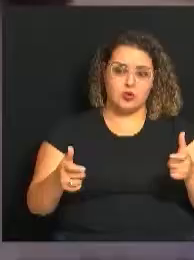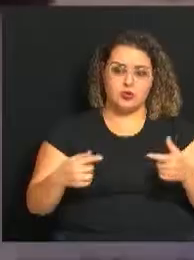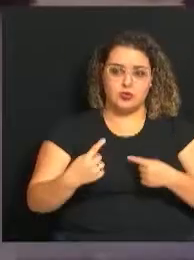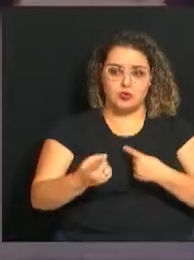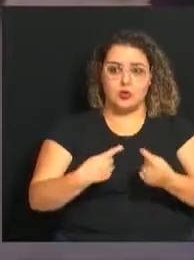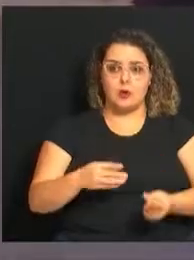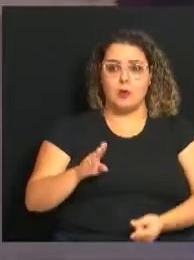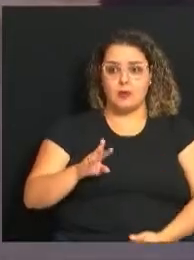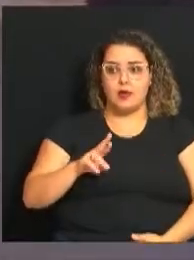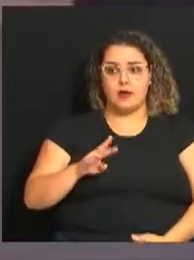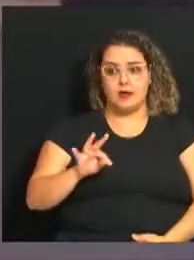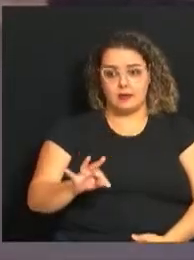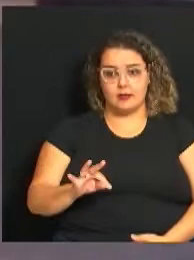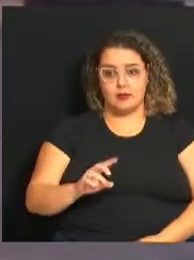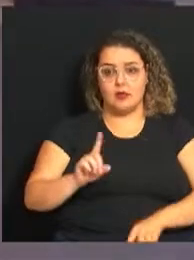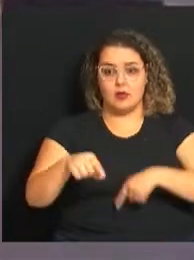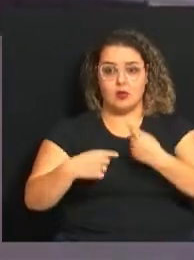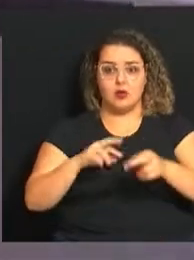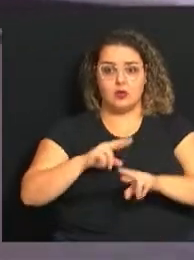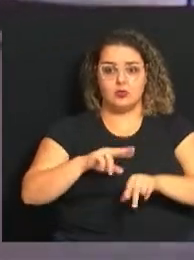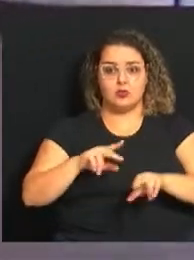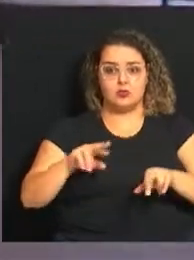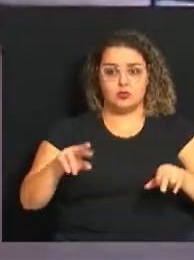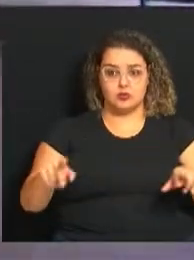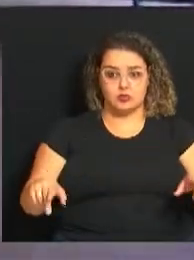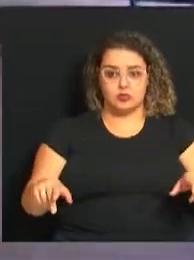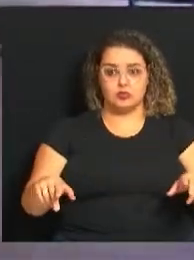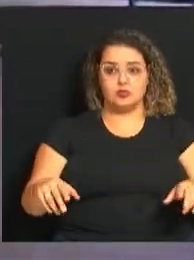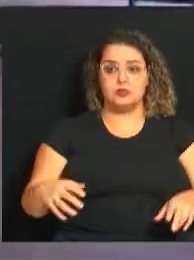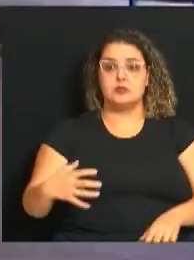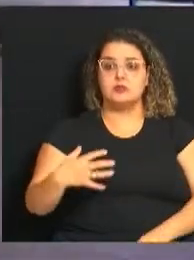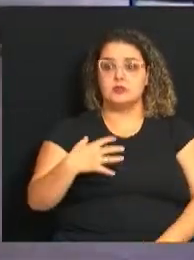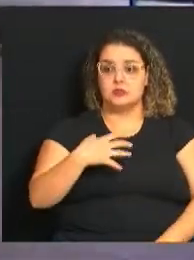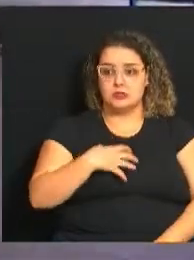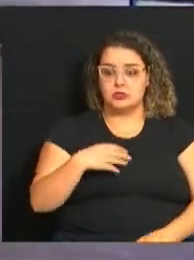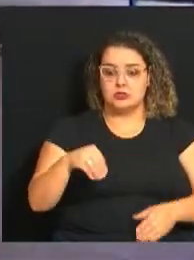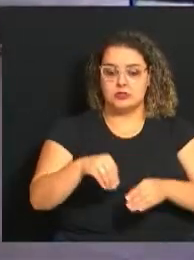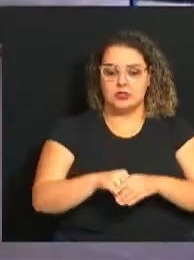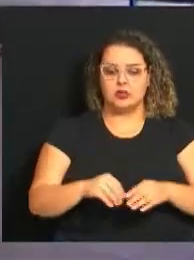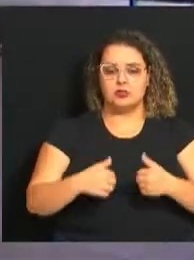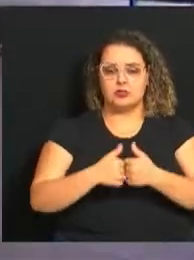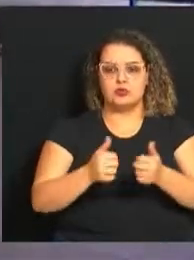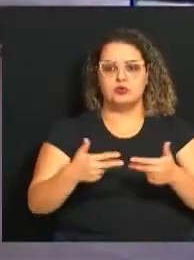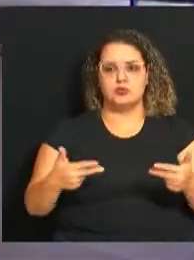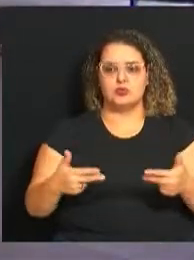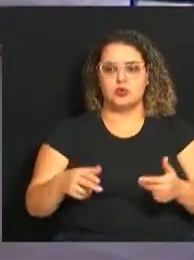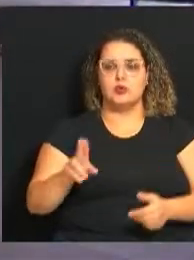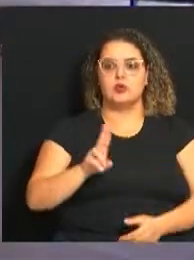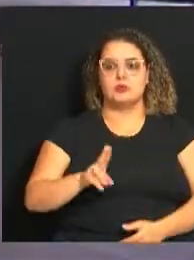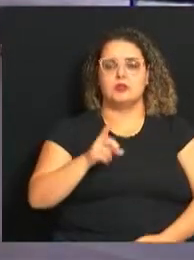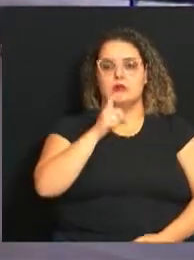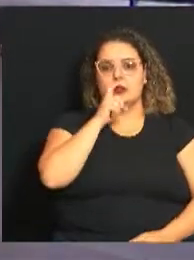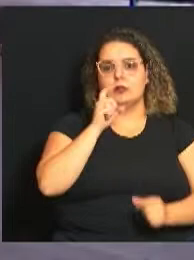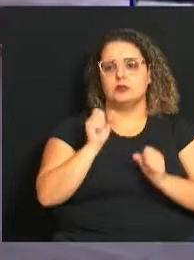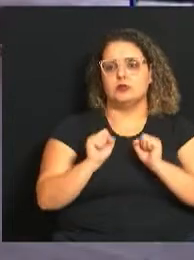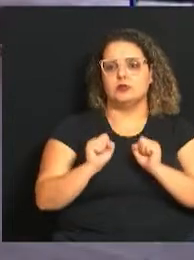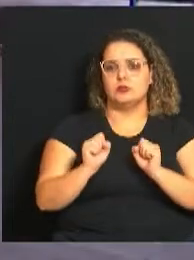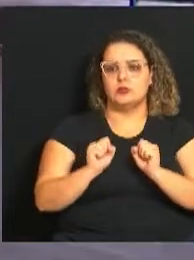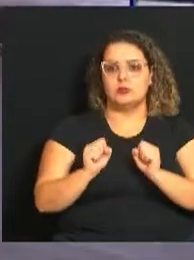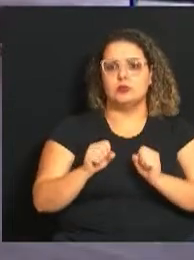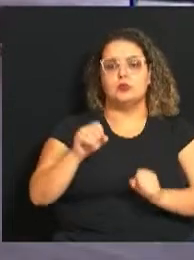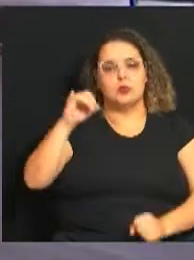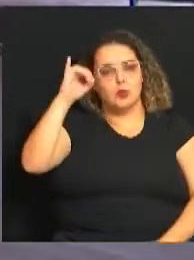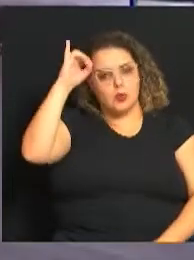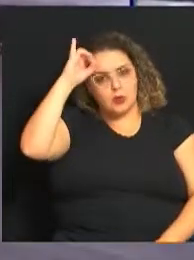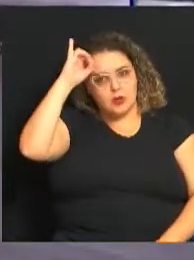BRT. Outras diferenças serão sentidas dentro dos ônibus, onde serão instalados ar-condicionado, Wi-Fi